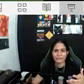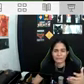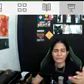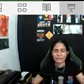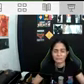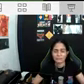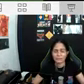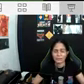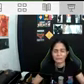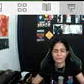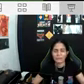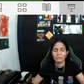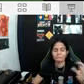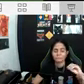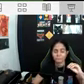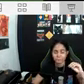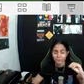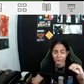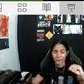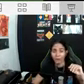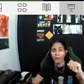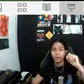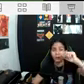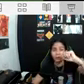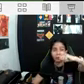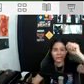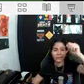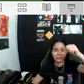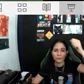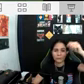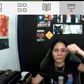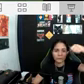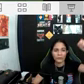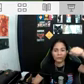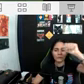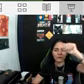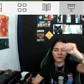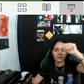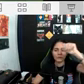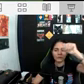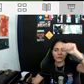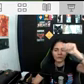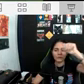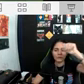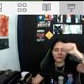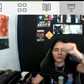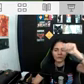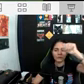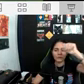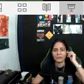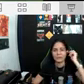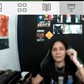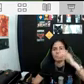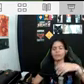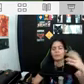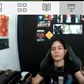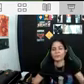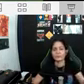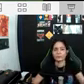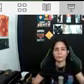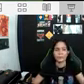de urgência, nesse exemplo que eu estou trazendo aqui, então eu vou bem rápido, né? Eu vou só dando os cliquezinhos,